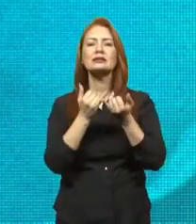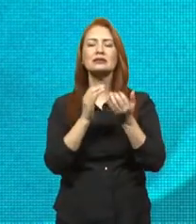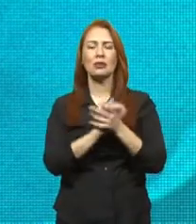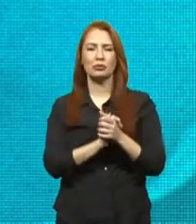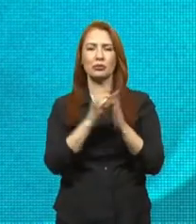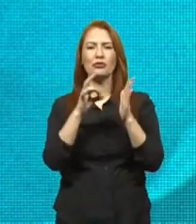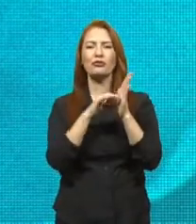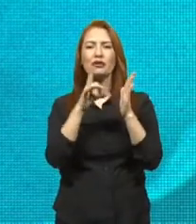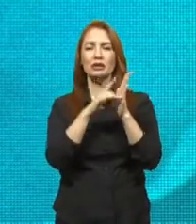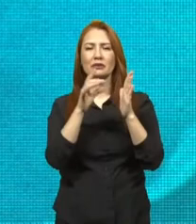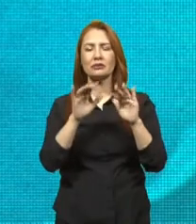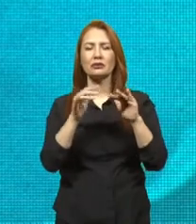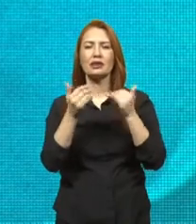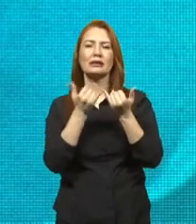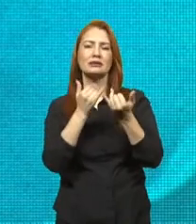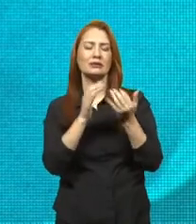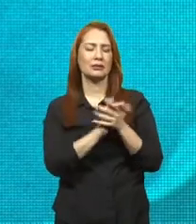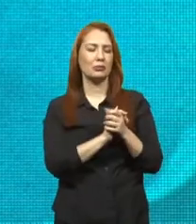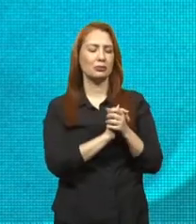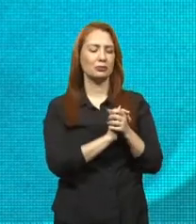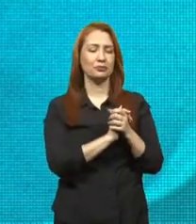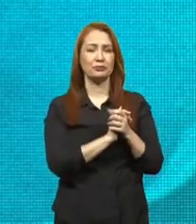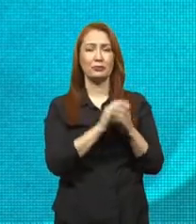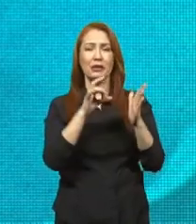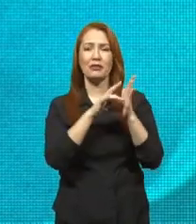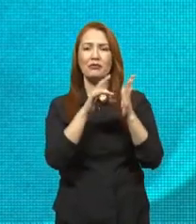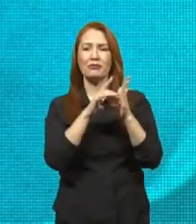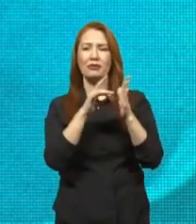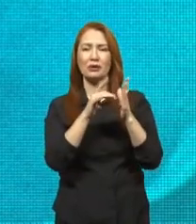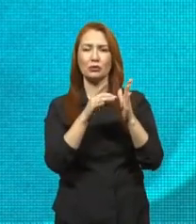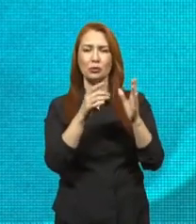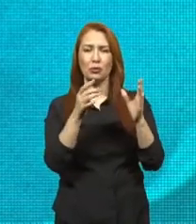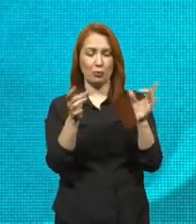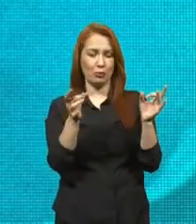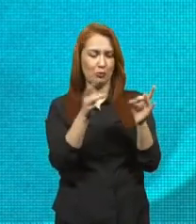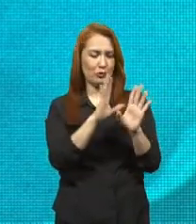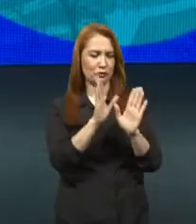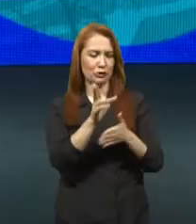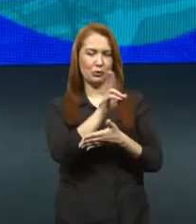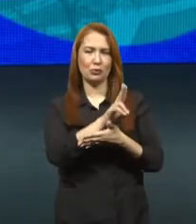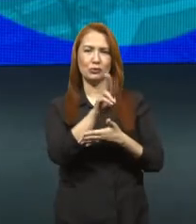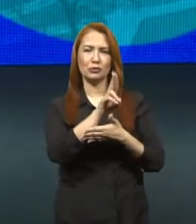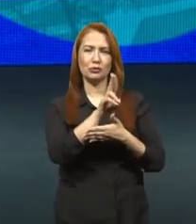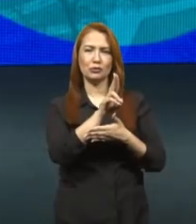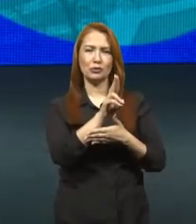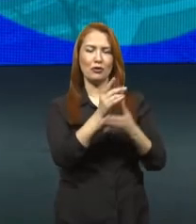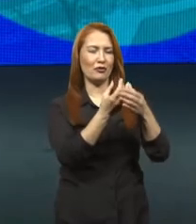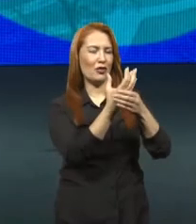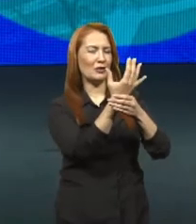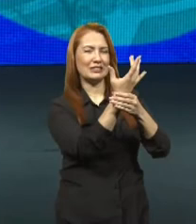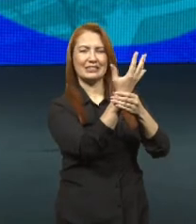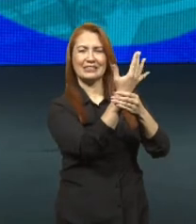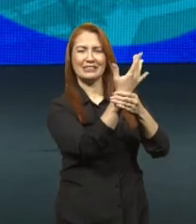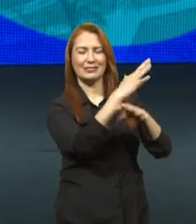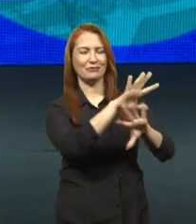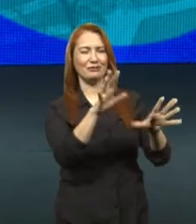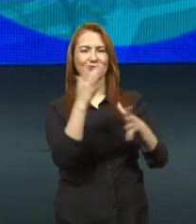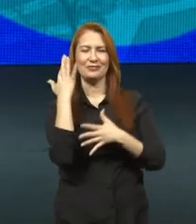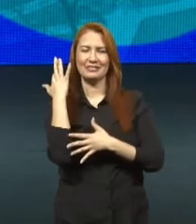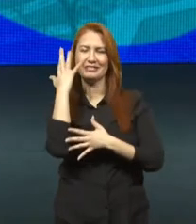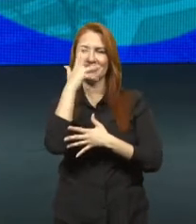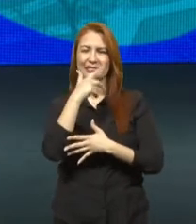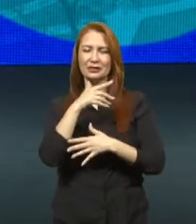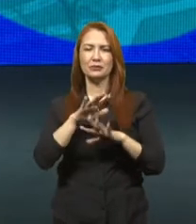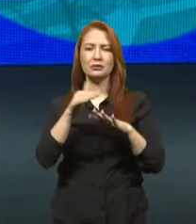direto. A gente enfeita lá, coloca um monte de plantinha dentro e é uma forma de reutilização. E a indústria também faz, né? A indústria pega vidro e faz vidro do